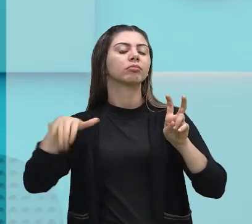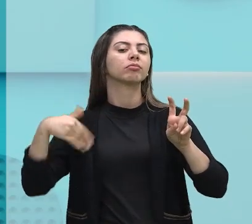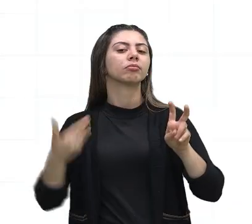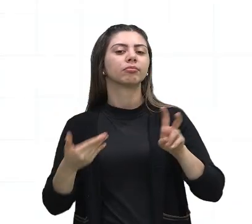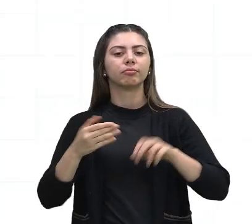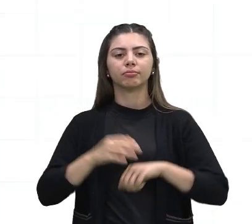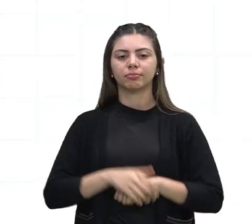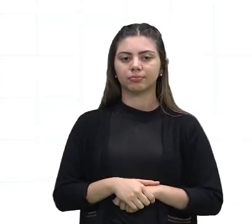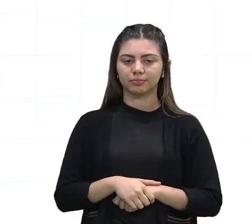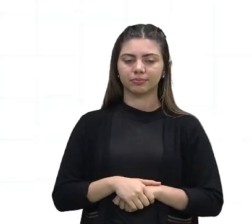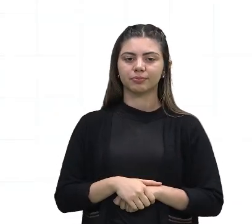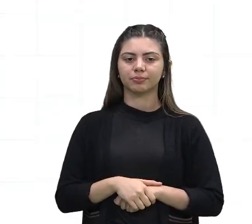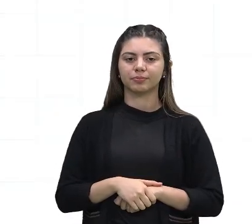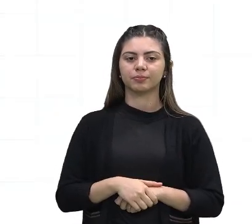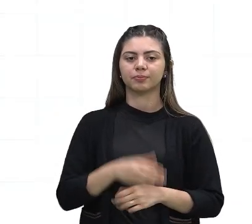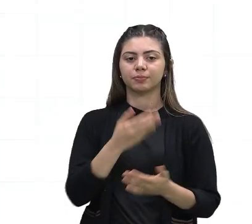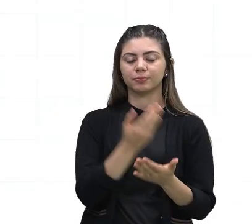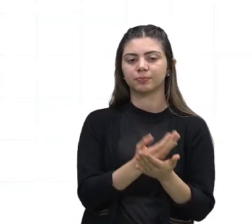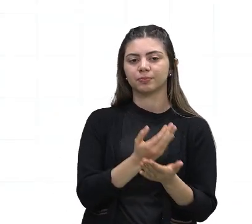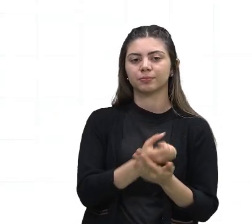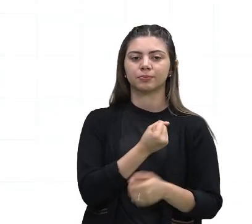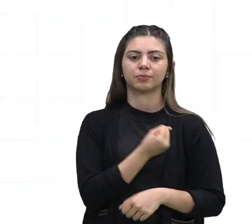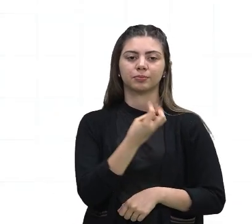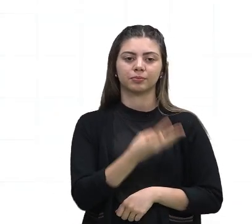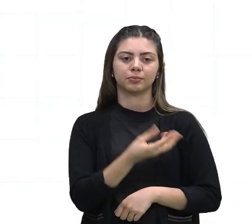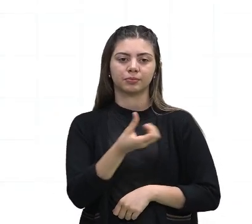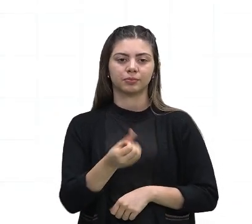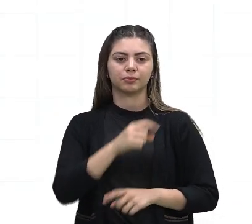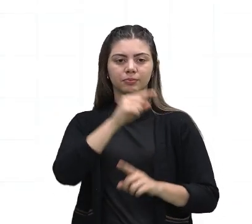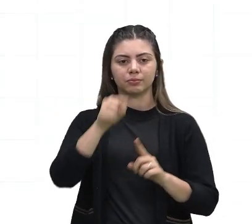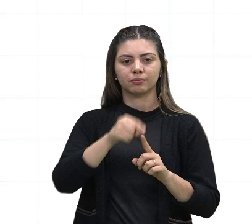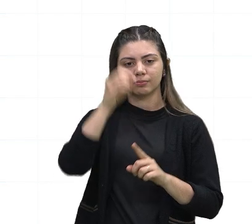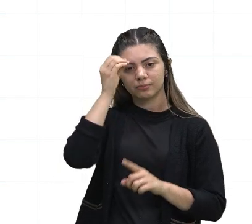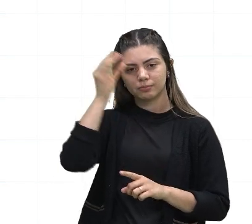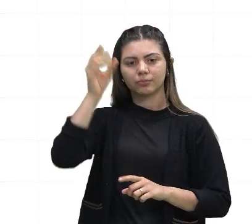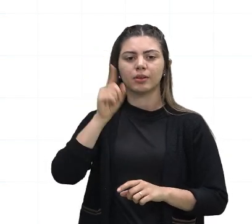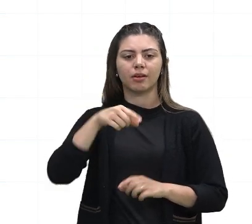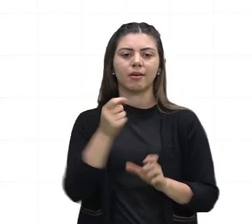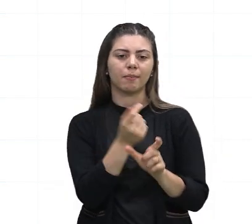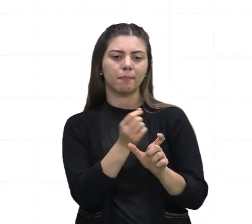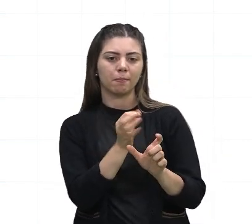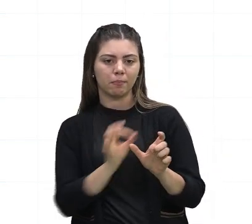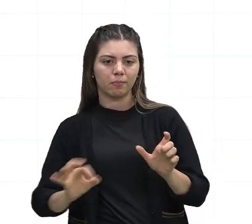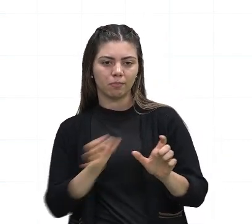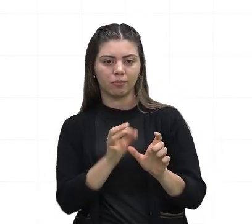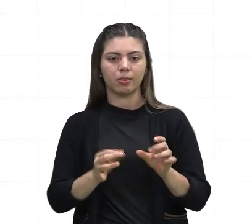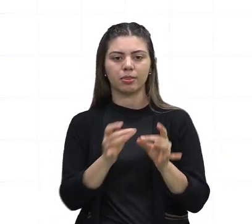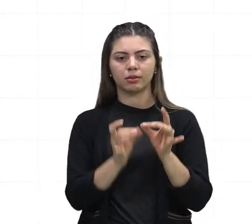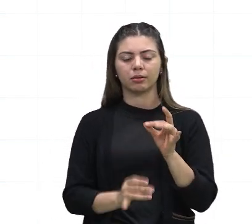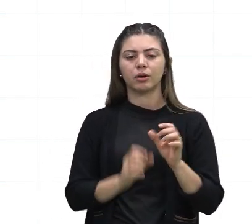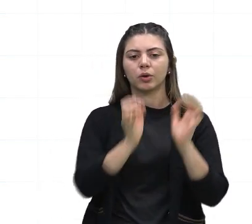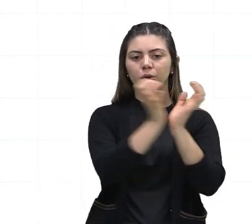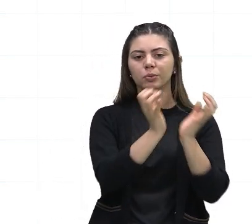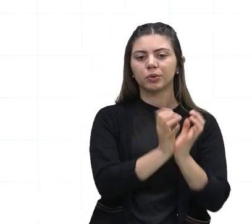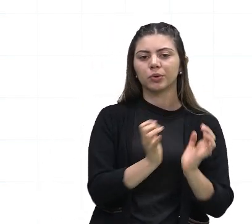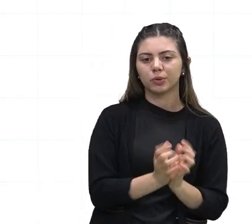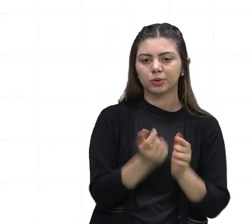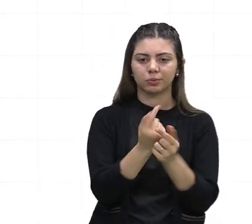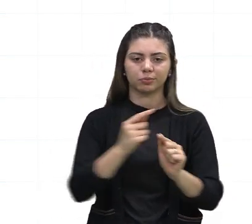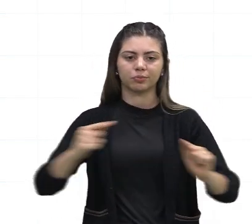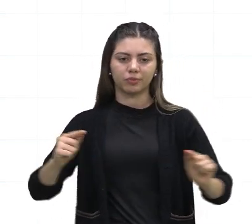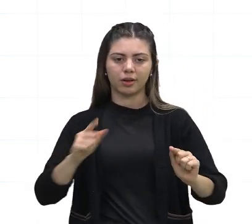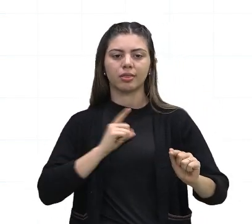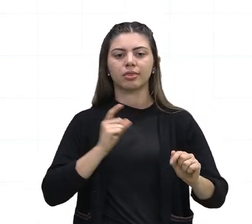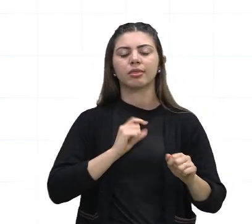de conhecimento de hoje. A aula de número 36, morfossintaxe. E o detalhamento é classes gramaticais